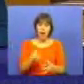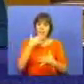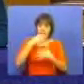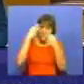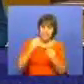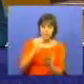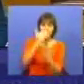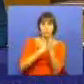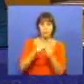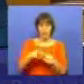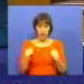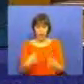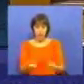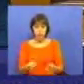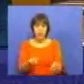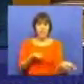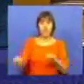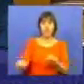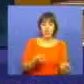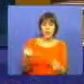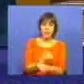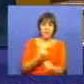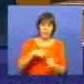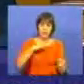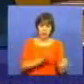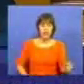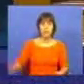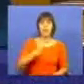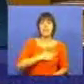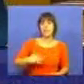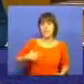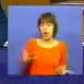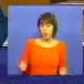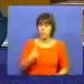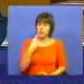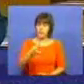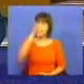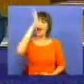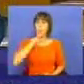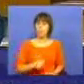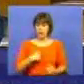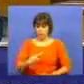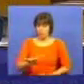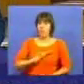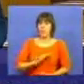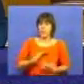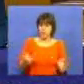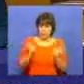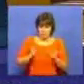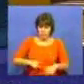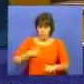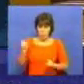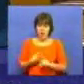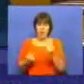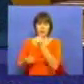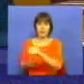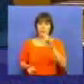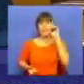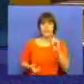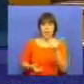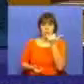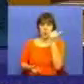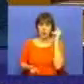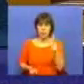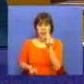fidedigno das despesas e da gestão do Serviço Nacional de Saúde. Diz o Governo que a dívida no final de 2006 é